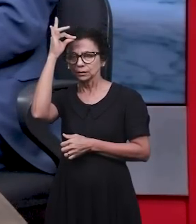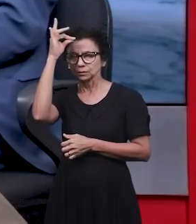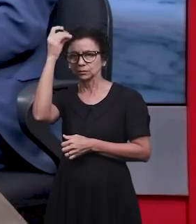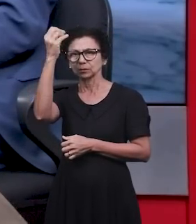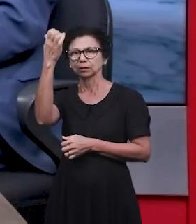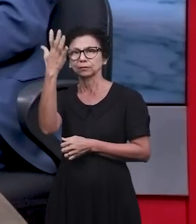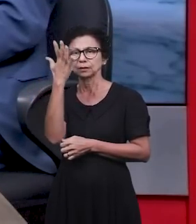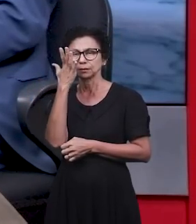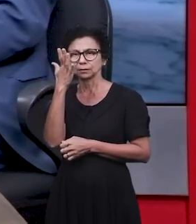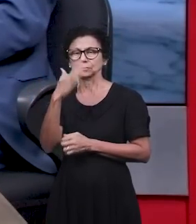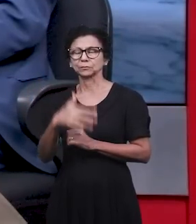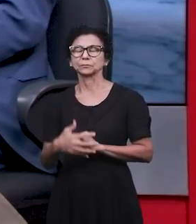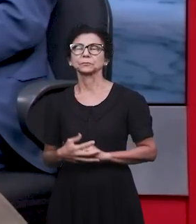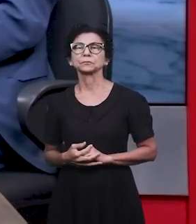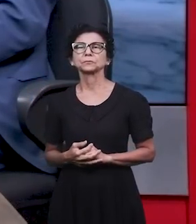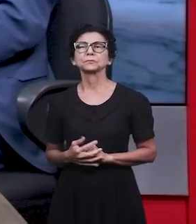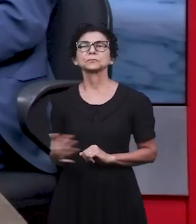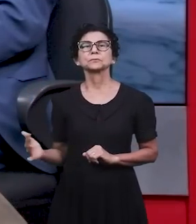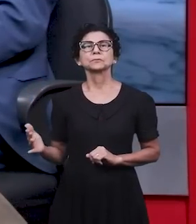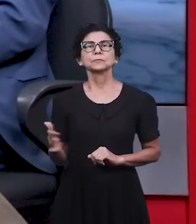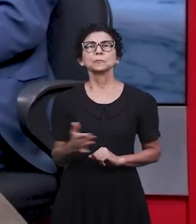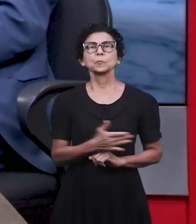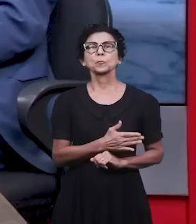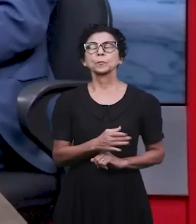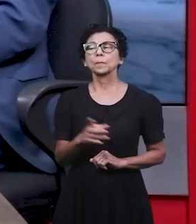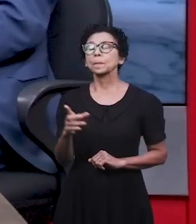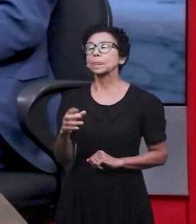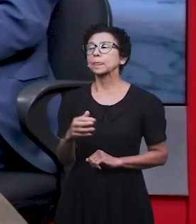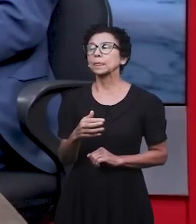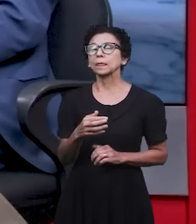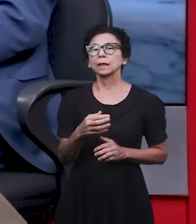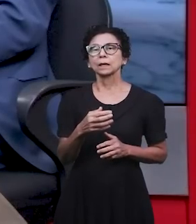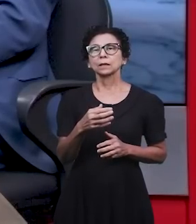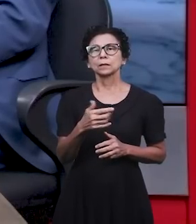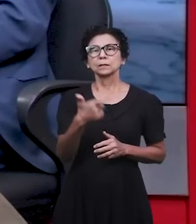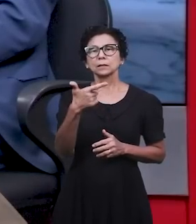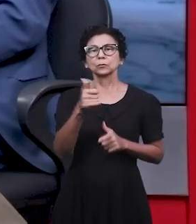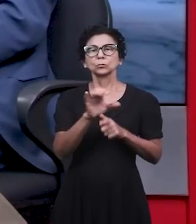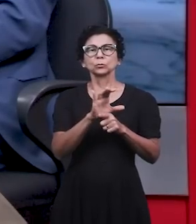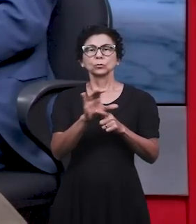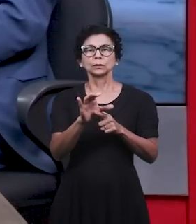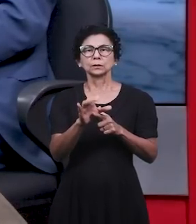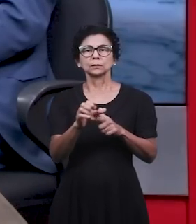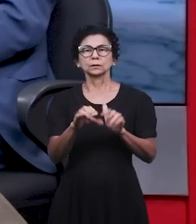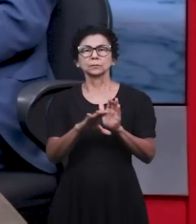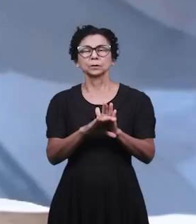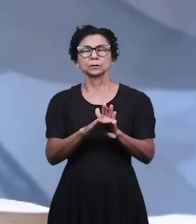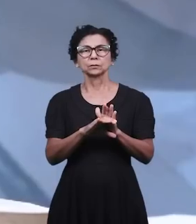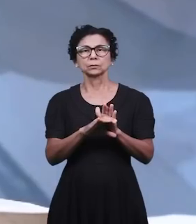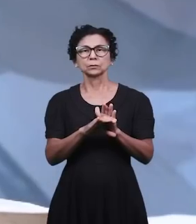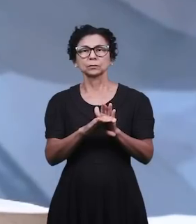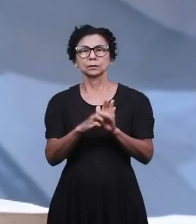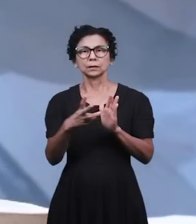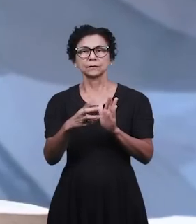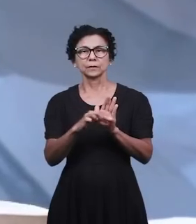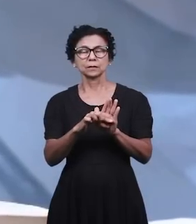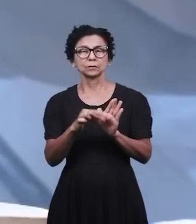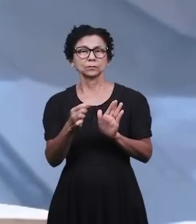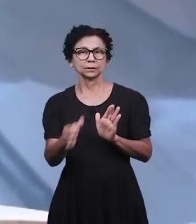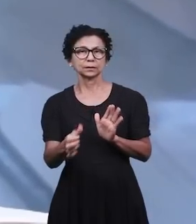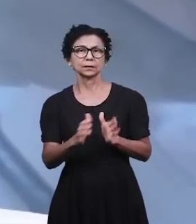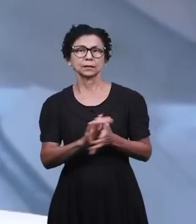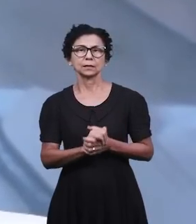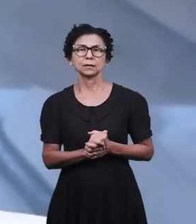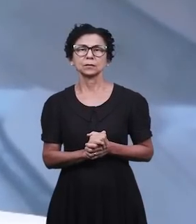nós temos aquele versículo de 2 Coríntios 3,6, a letra mata, porque na verdade, e temos observado aí